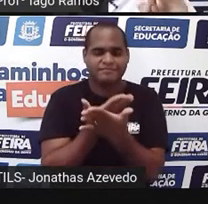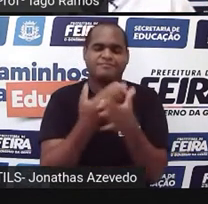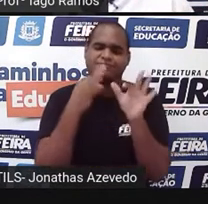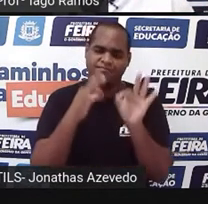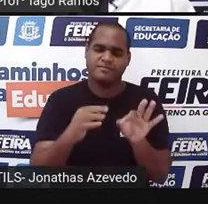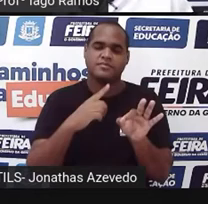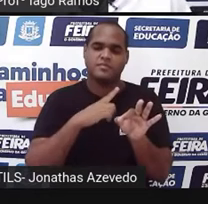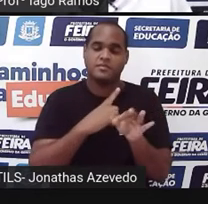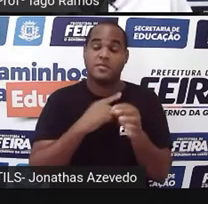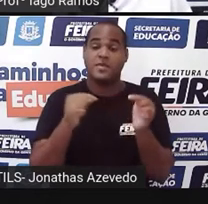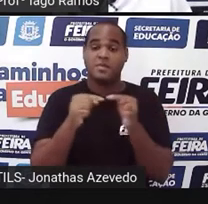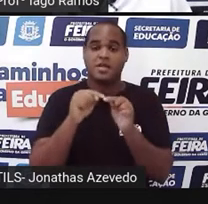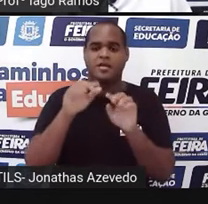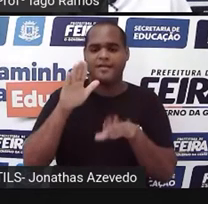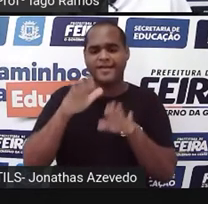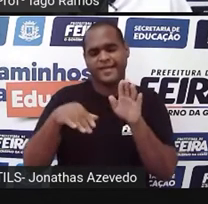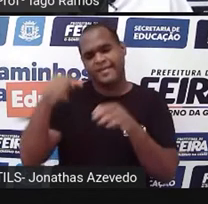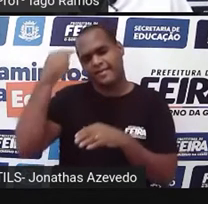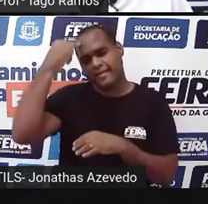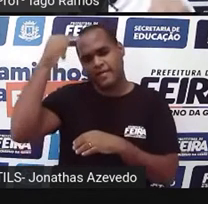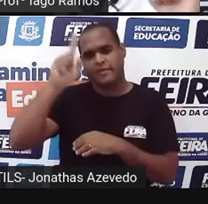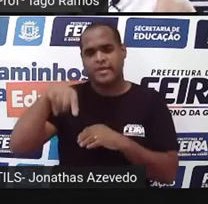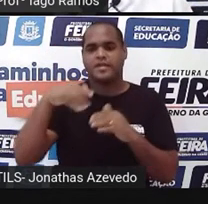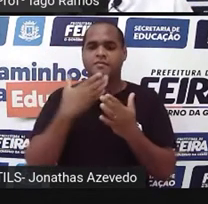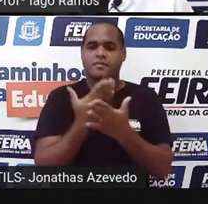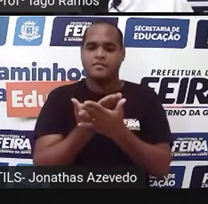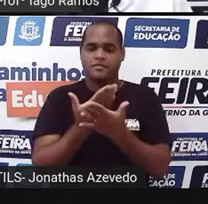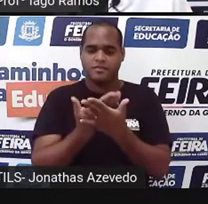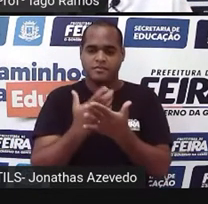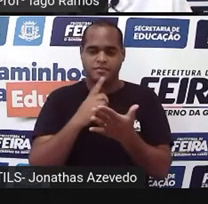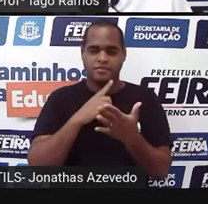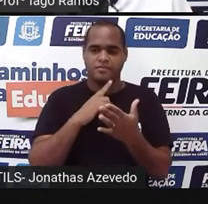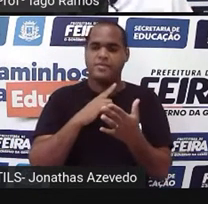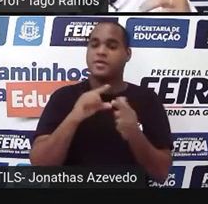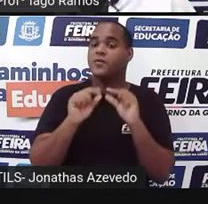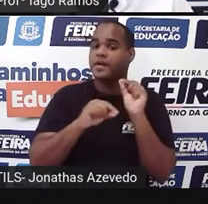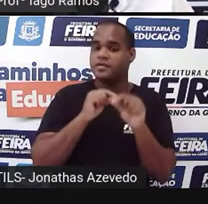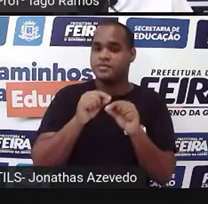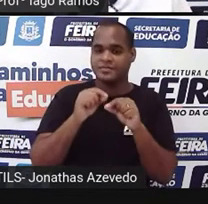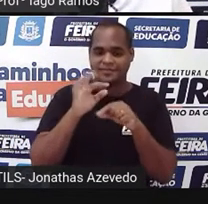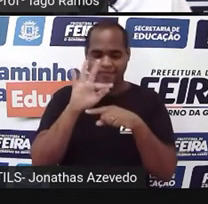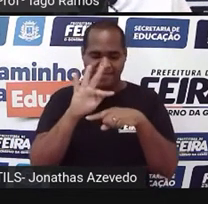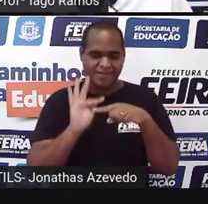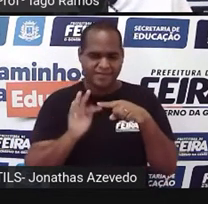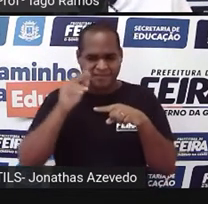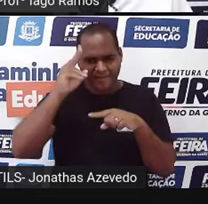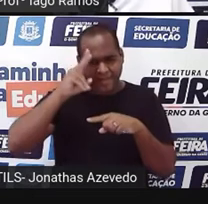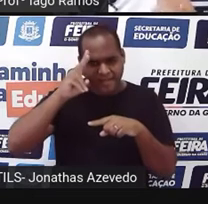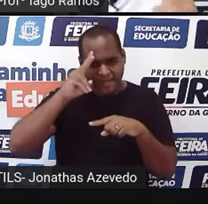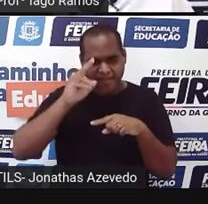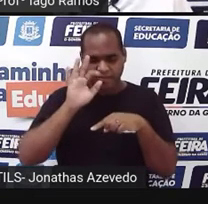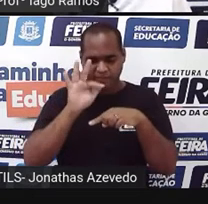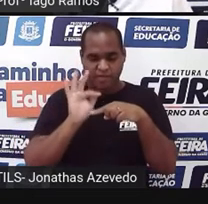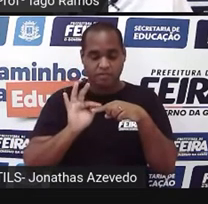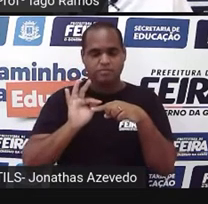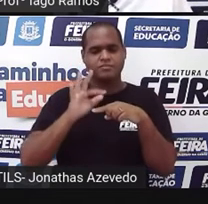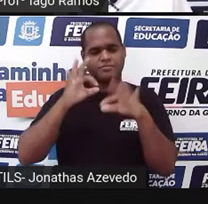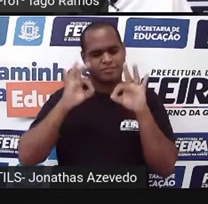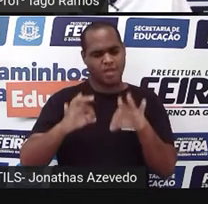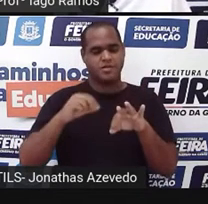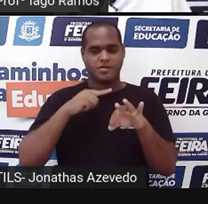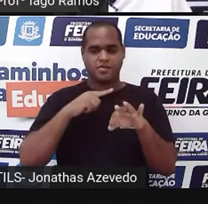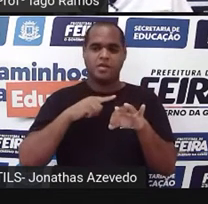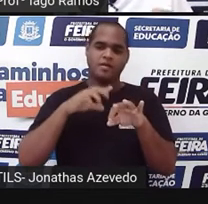certo que em algum momento você já tenha estudado sobre as frações né lembra das frações tenho